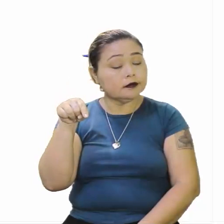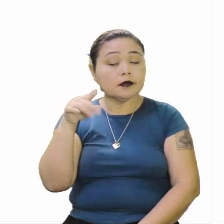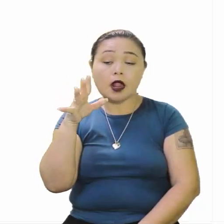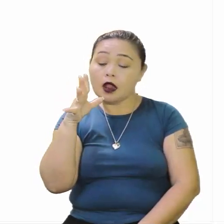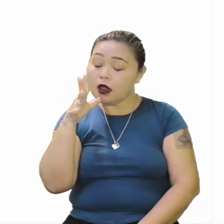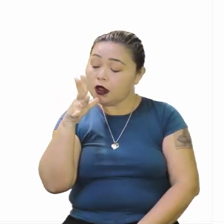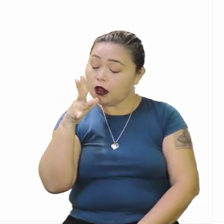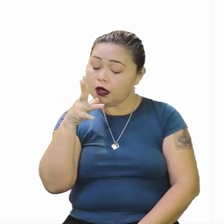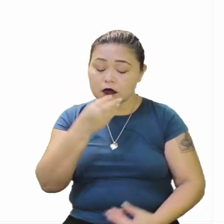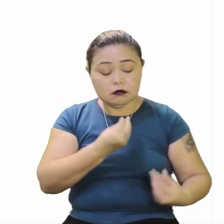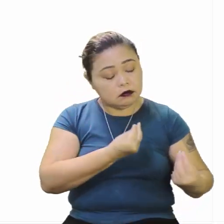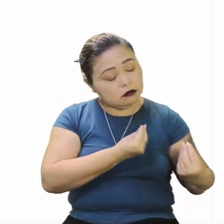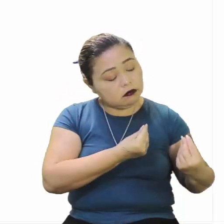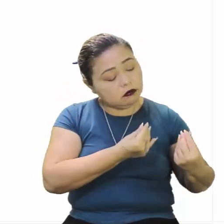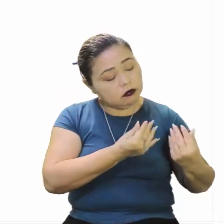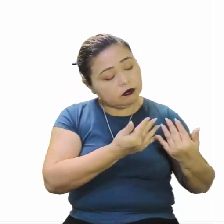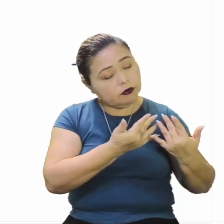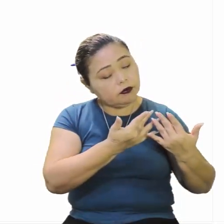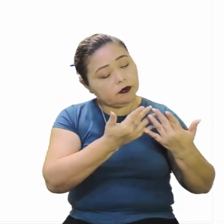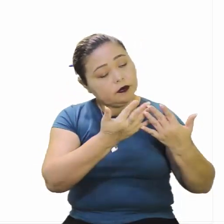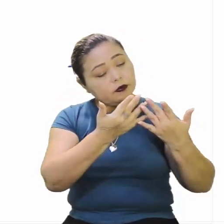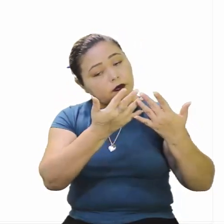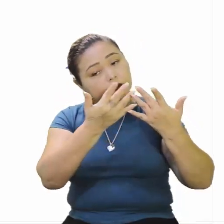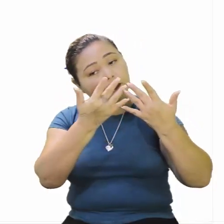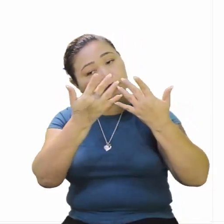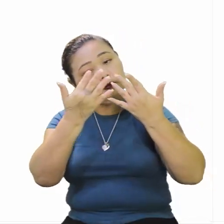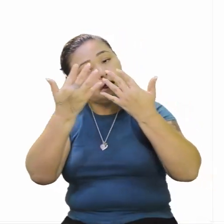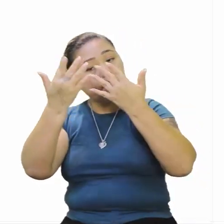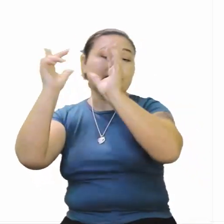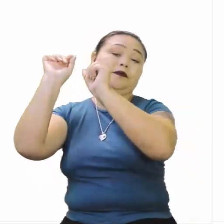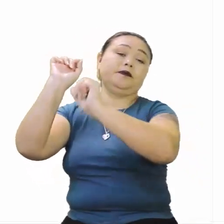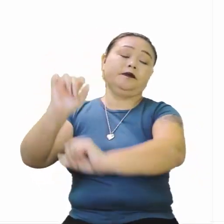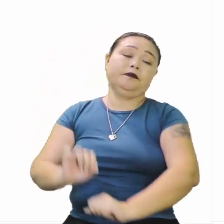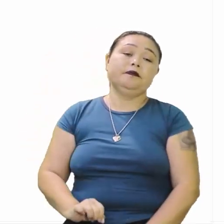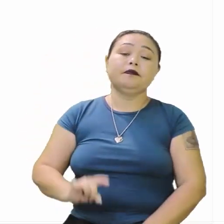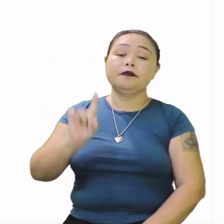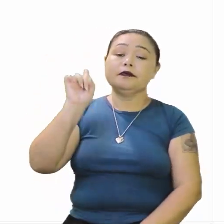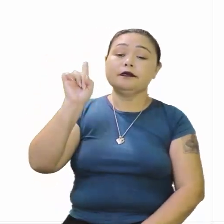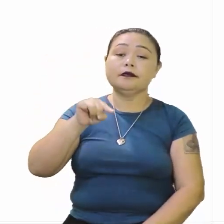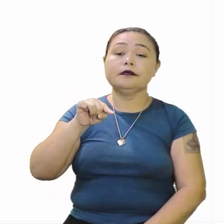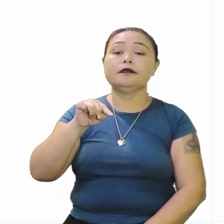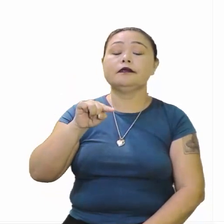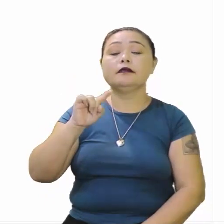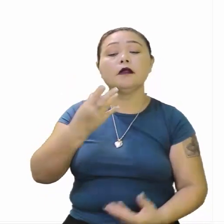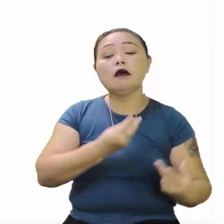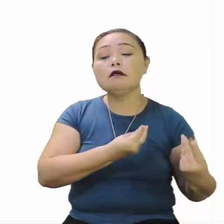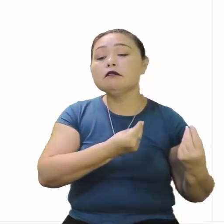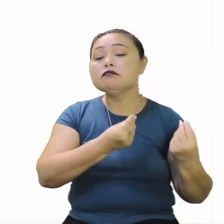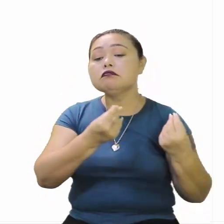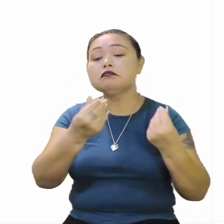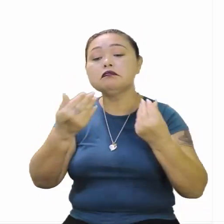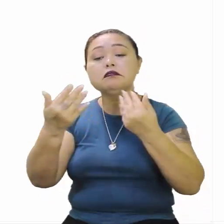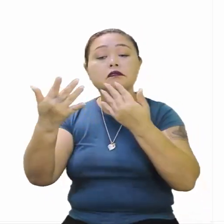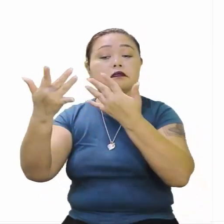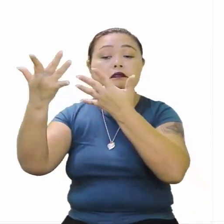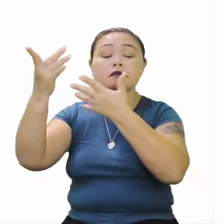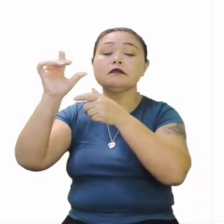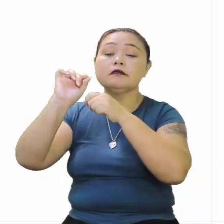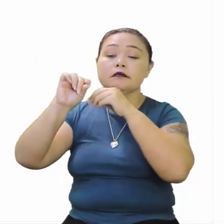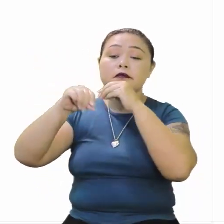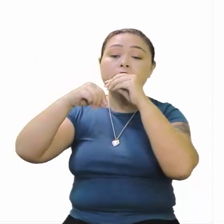lenta que ocorre na temperatura ambiente. Então, espontaneamente, a matéria passa para o